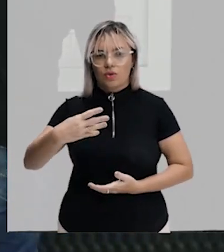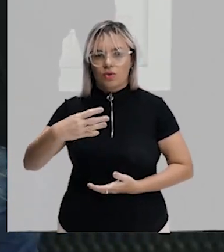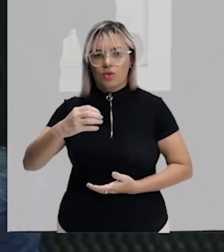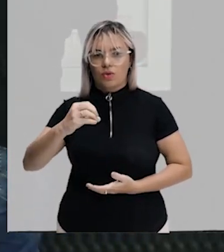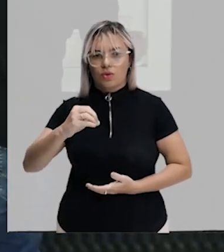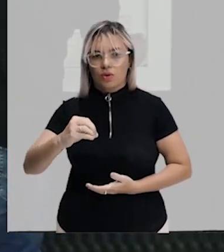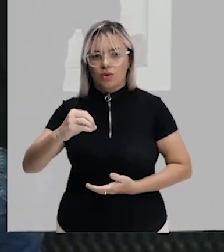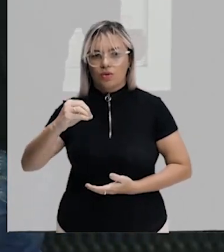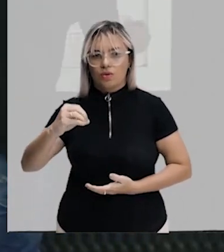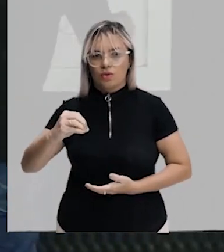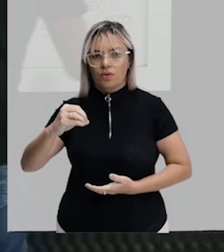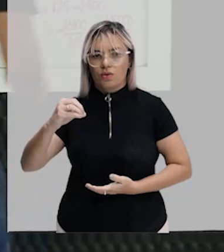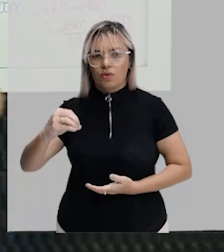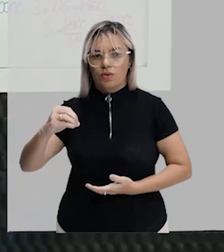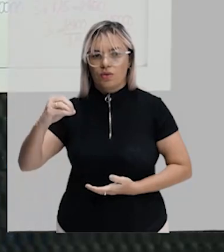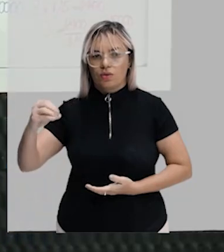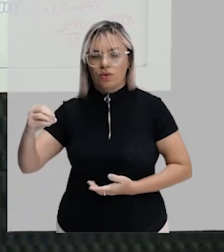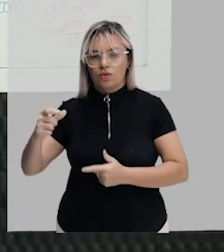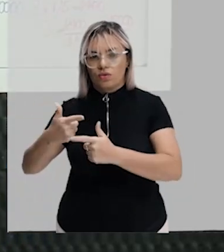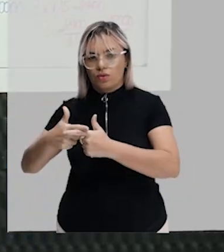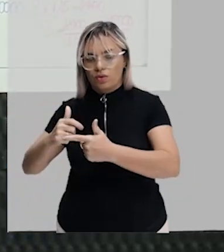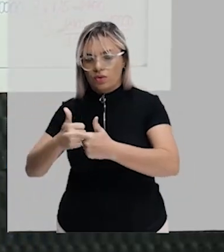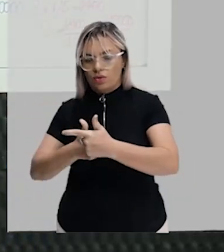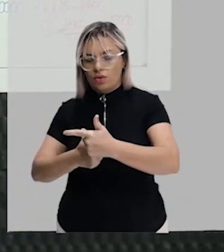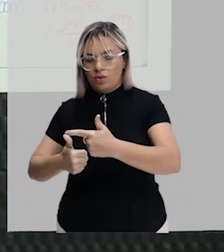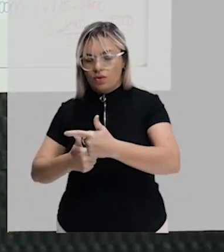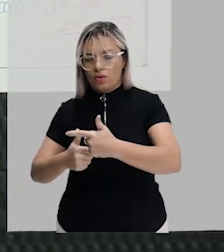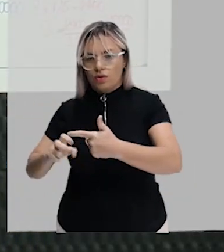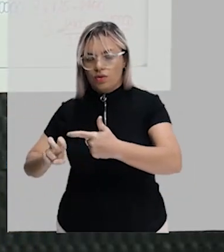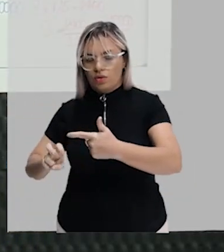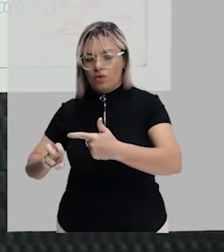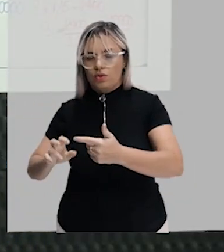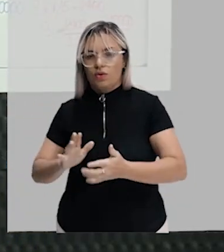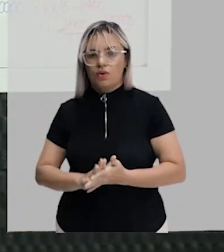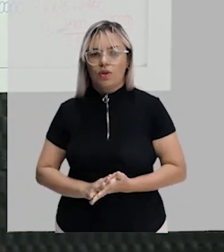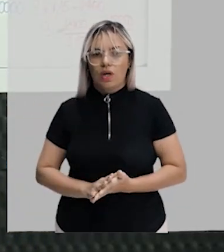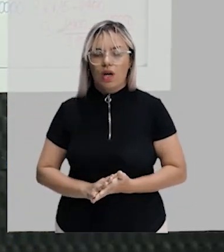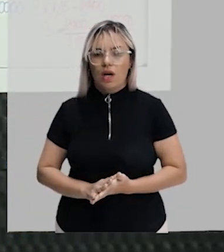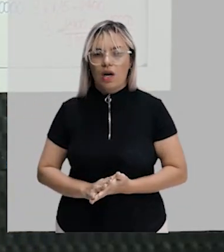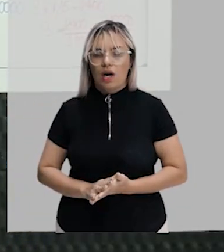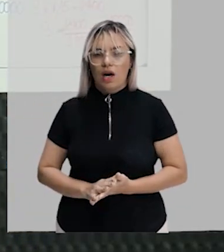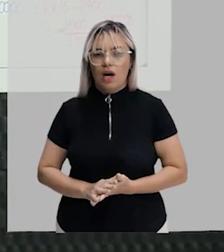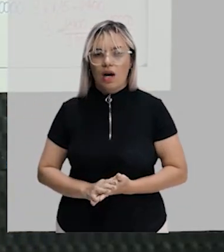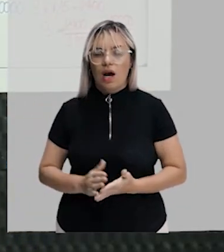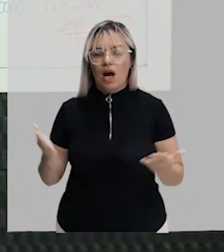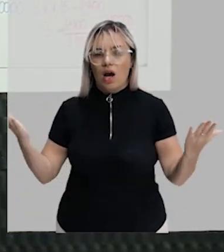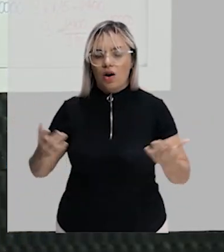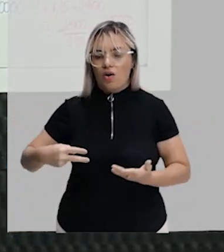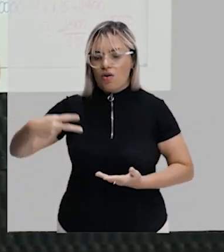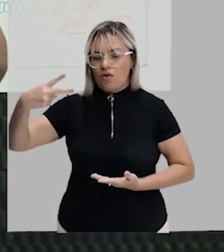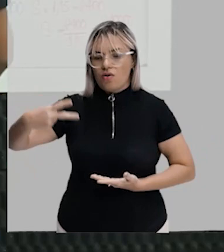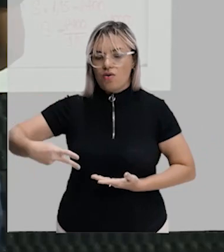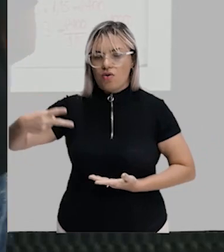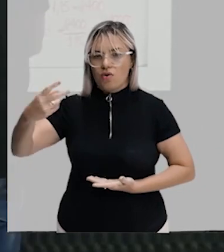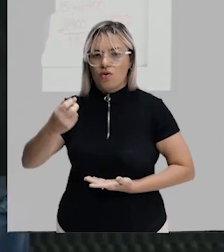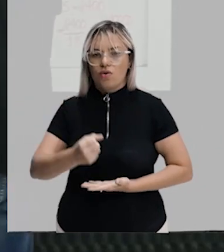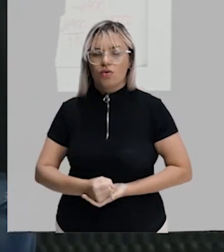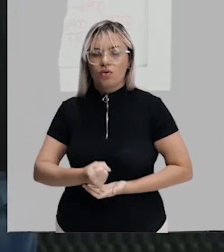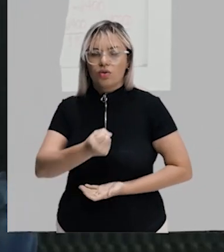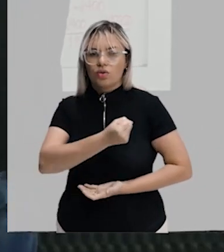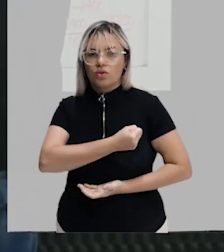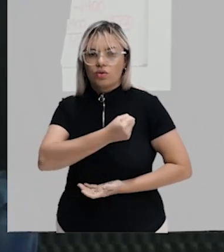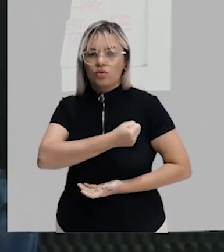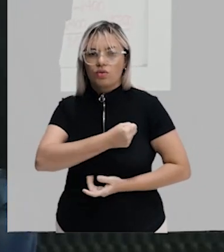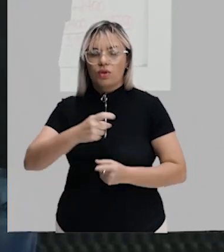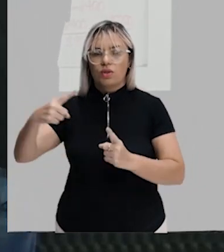115. Tá? E aí você faz a conta com dois números inteiros. Tá? Então, nesse caso, se você for fazer essa